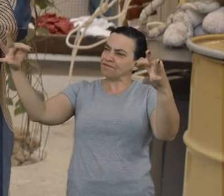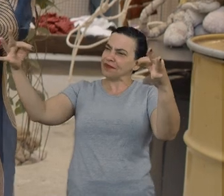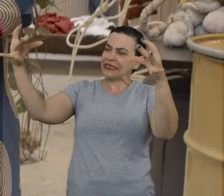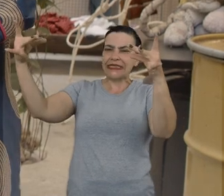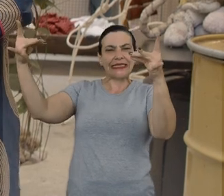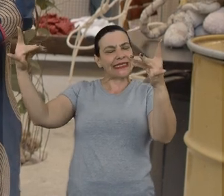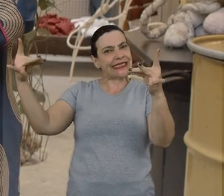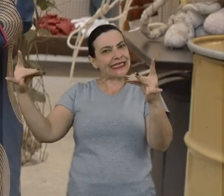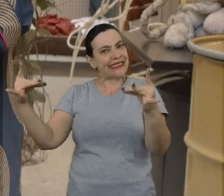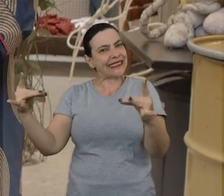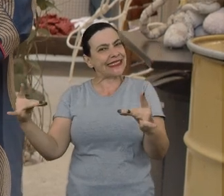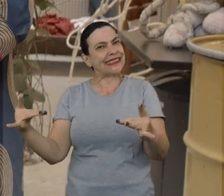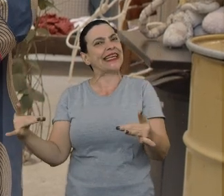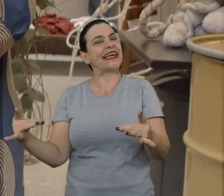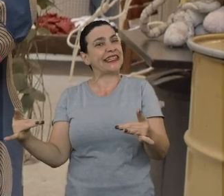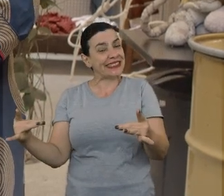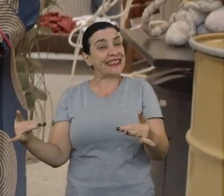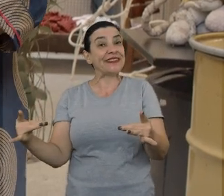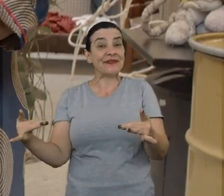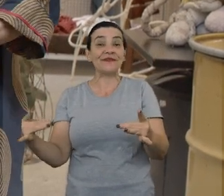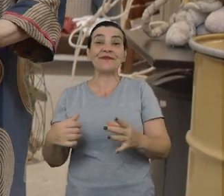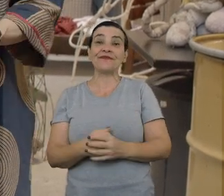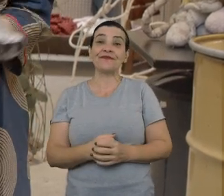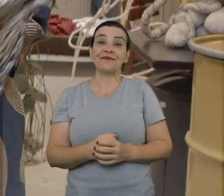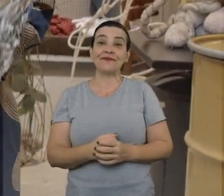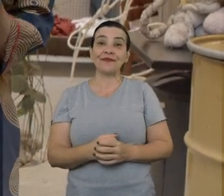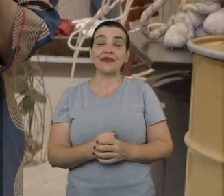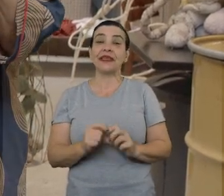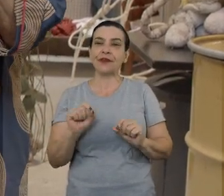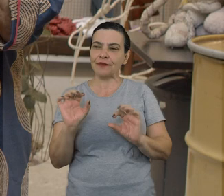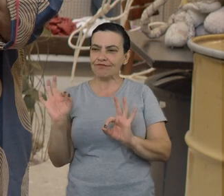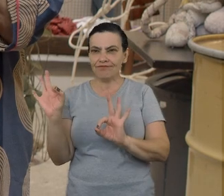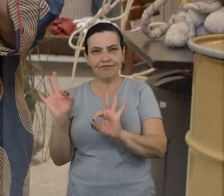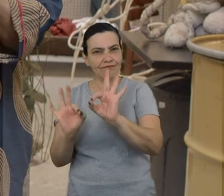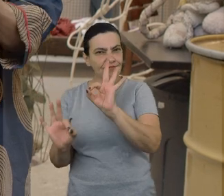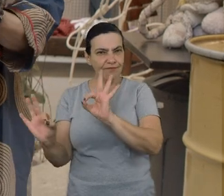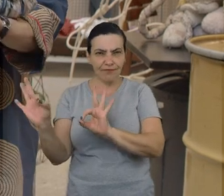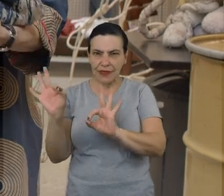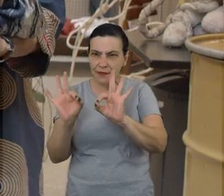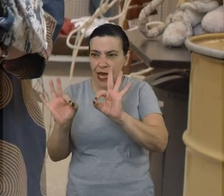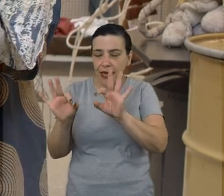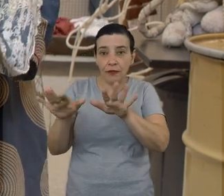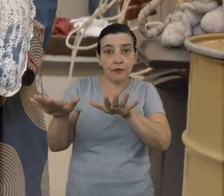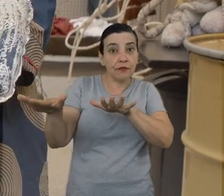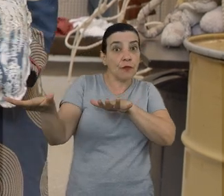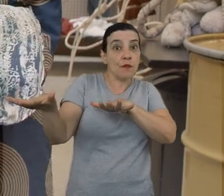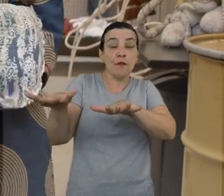assim, eu normalmente não cubro. E para fazer um movimento que eu preciso,